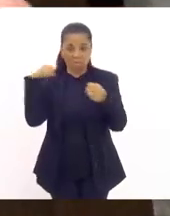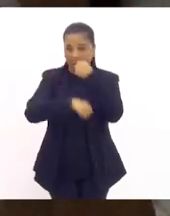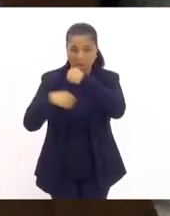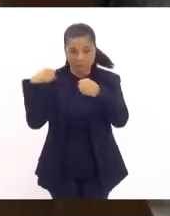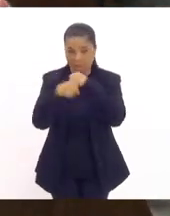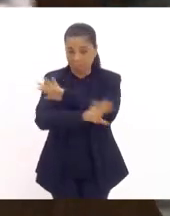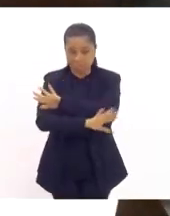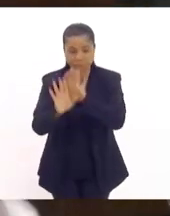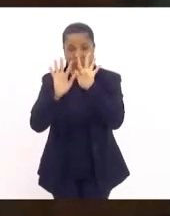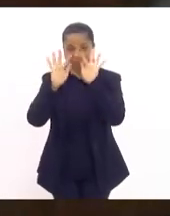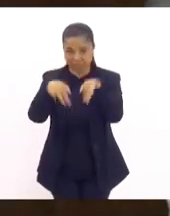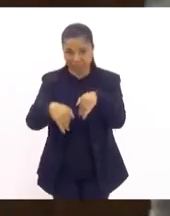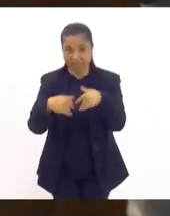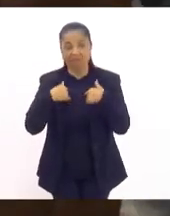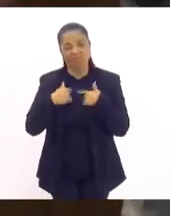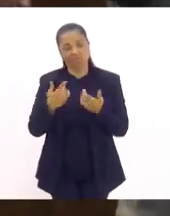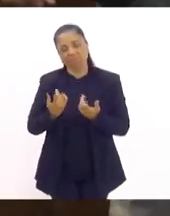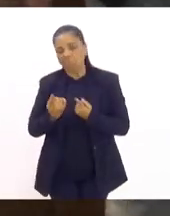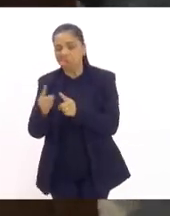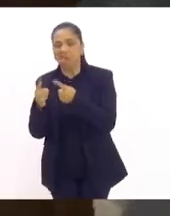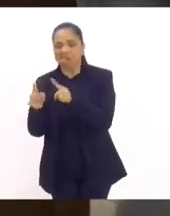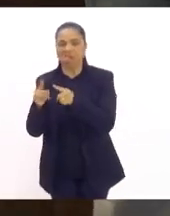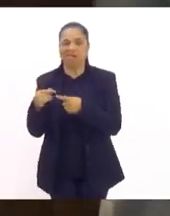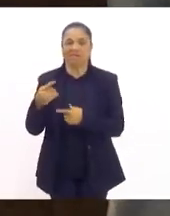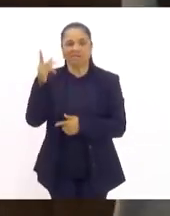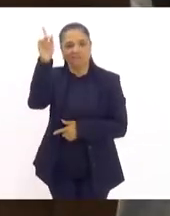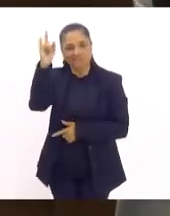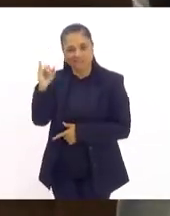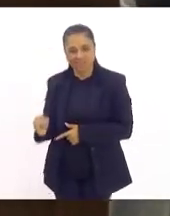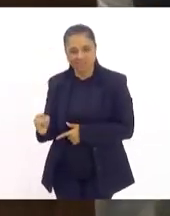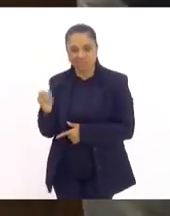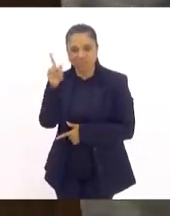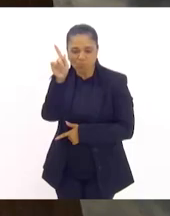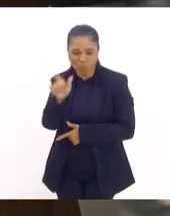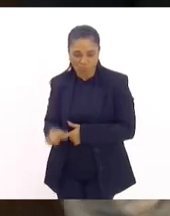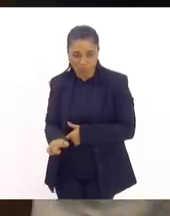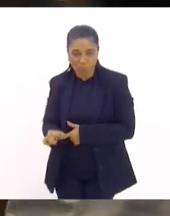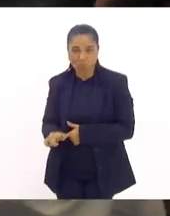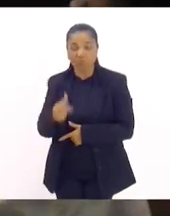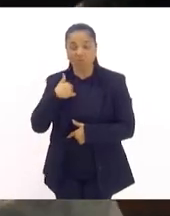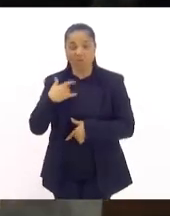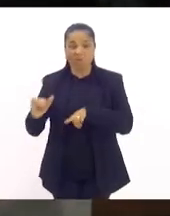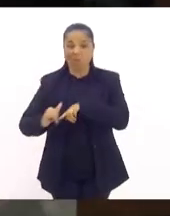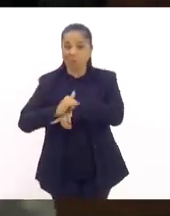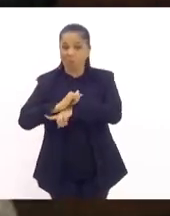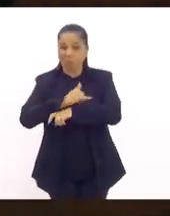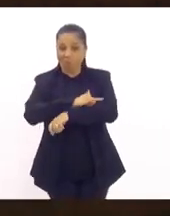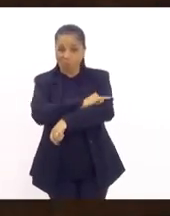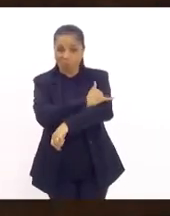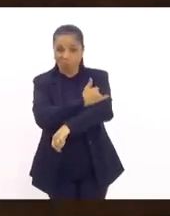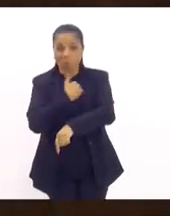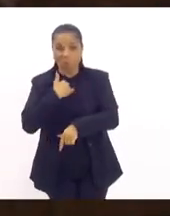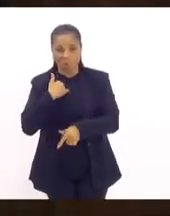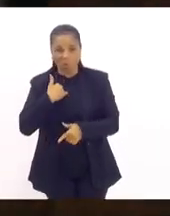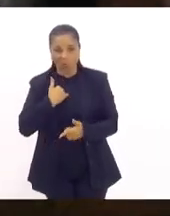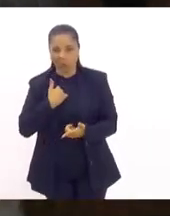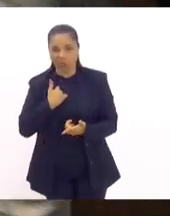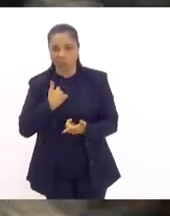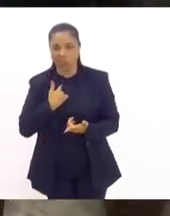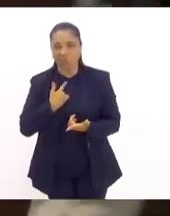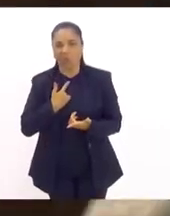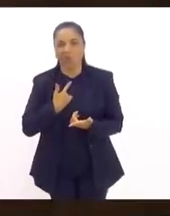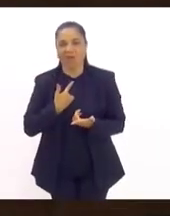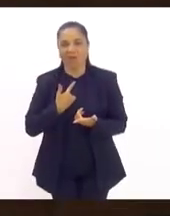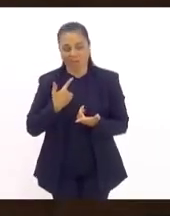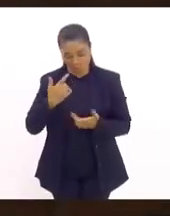sempre sacaneei o magrelo também, então... Eu peço com a autoria à senhora, mas eu sou um gordo, eu não sou gordo Nutella, não. Eu sou